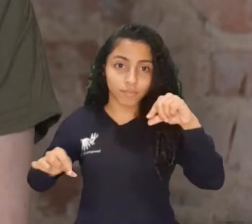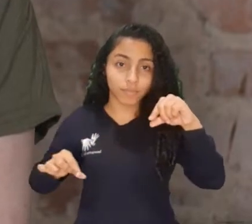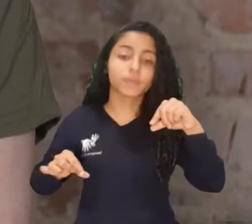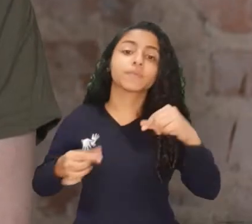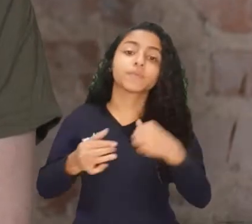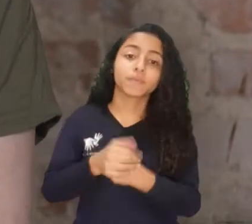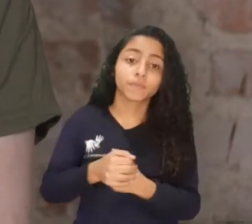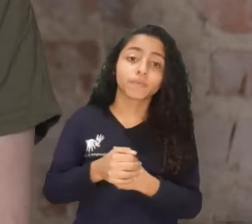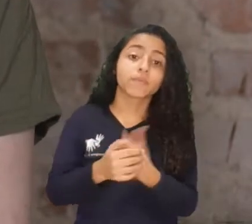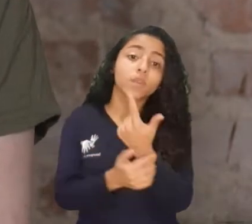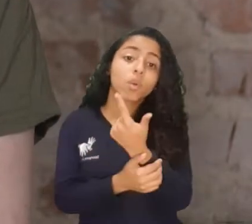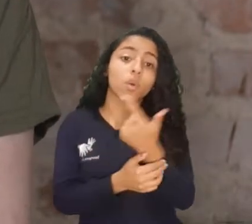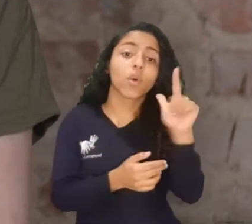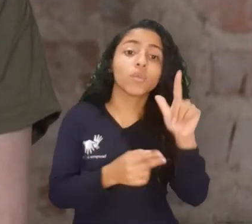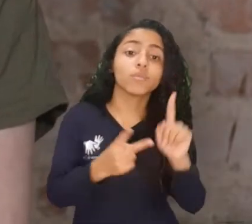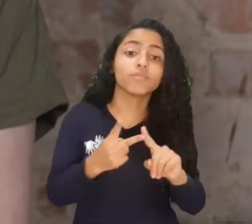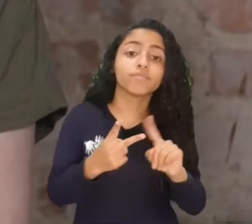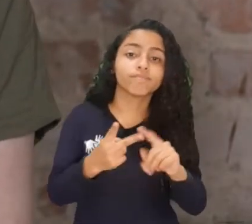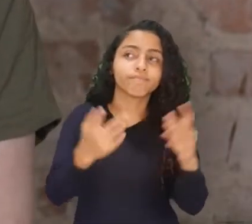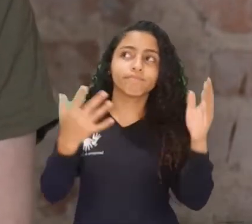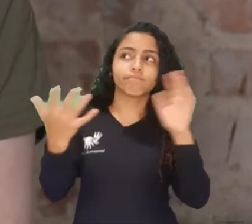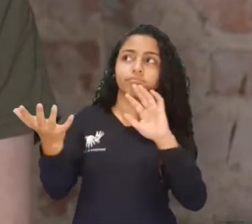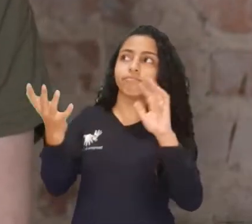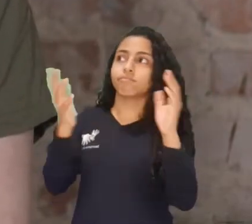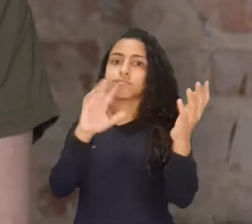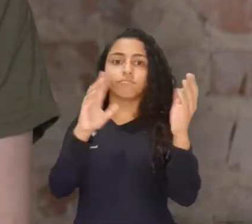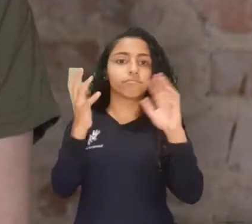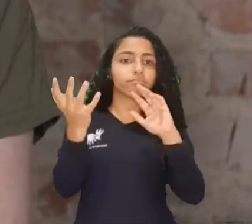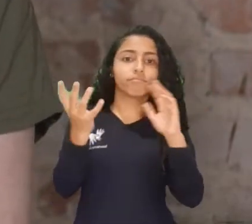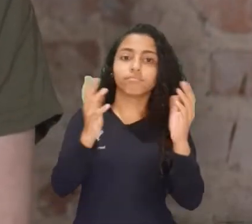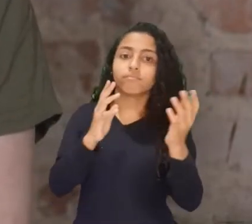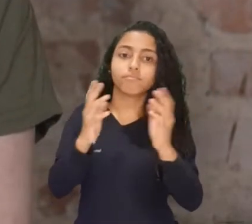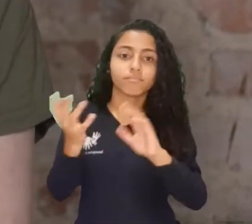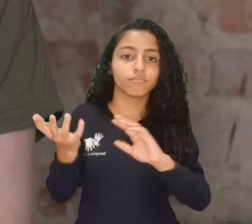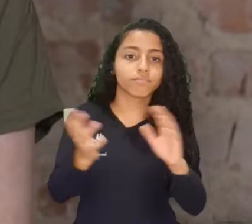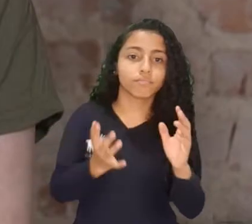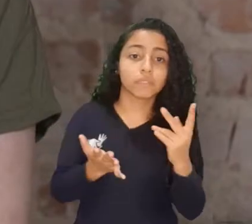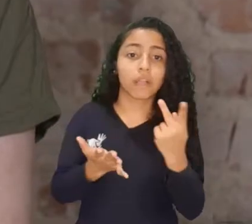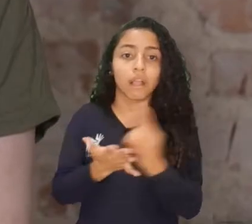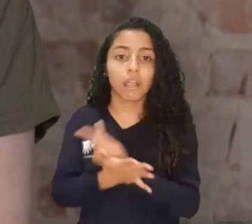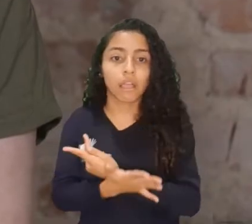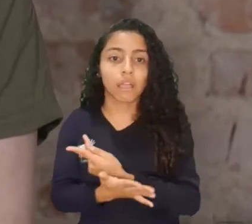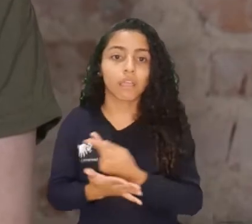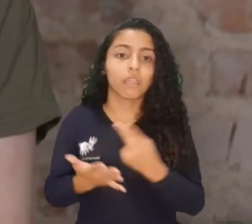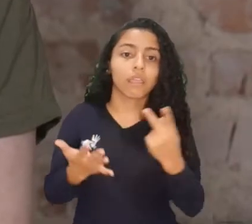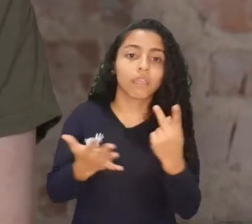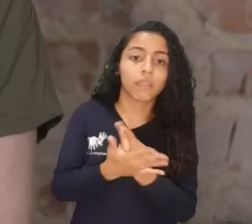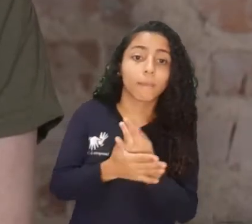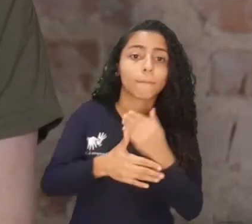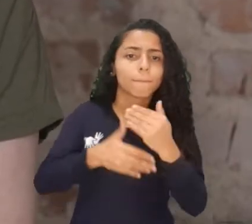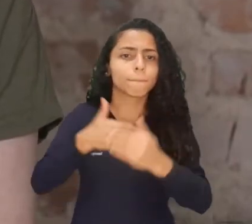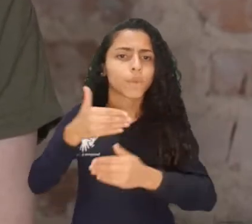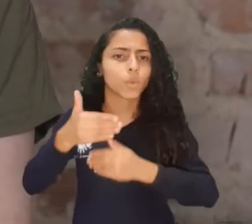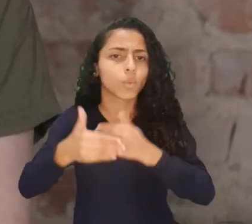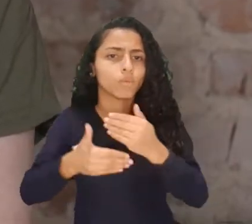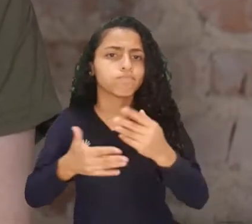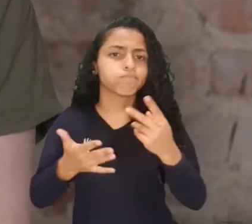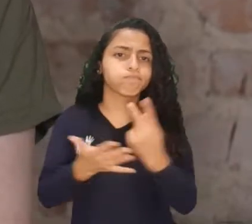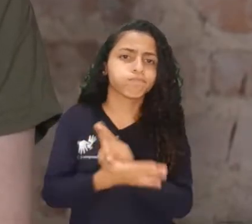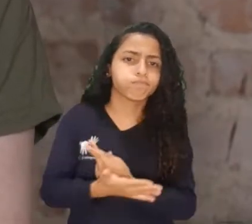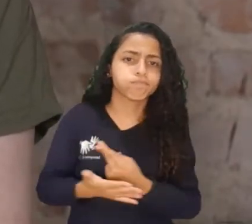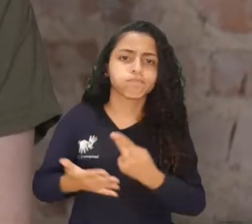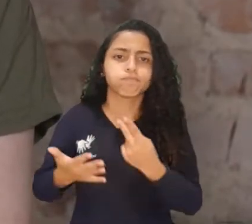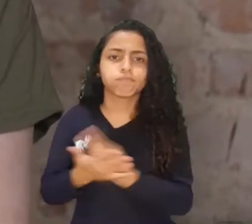a emergência das mudanças climáticas, cujos efeitos, cujos processos em andamento, vocês já